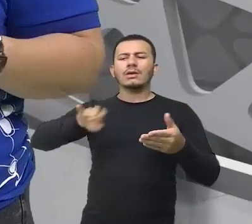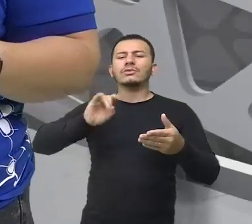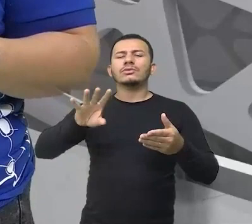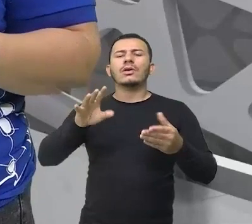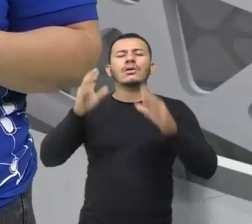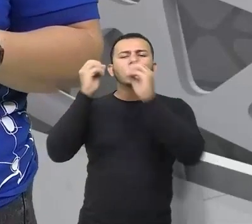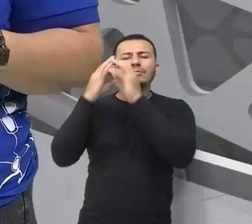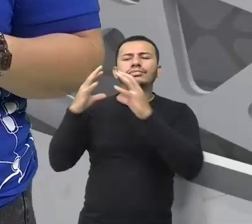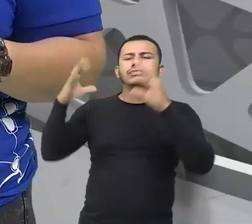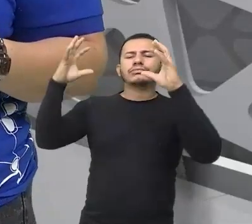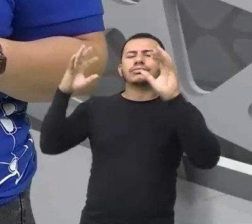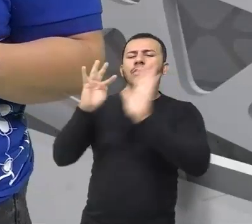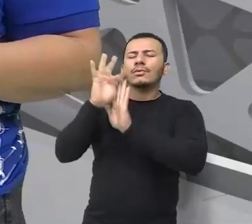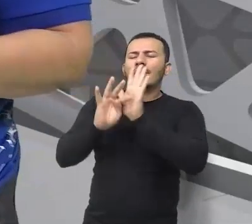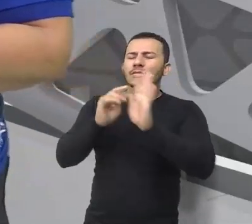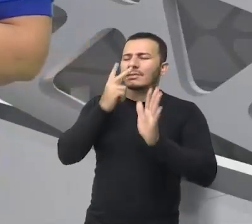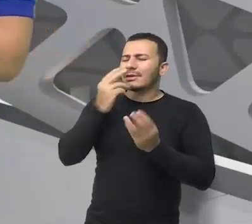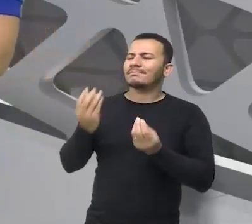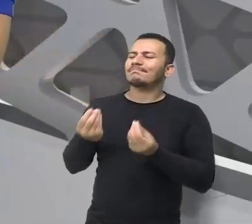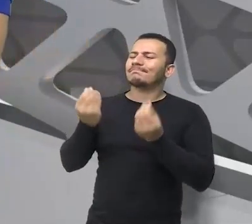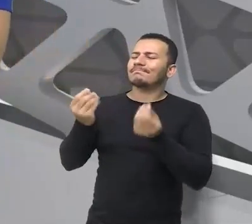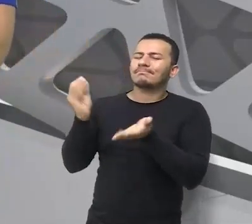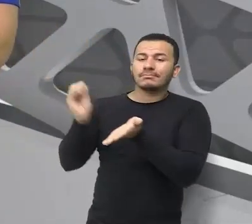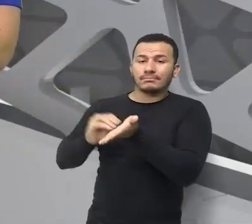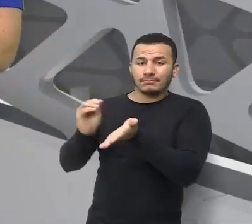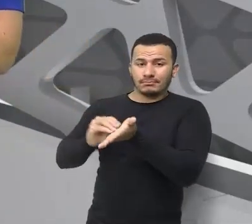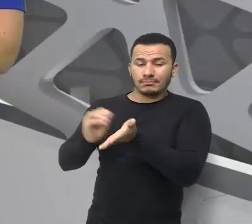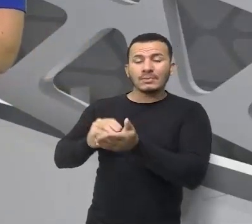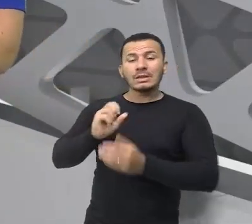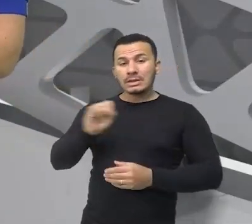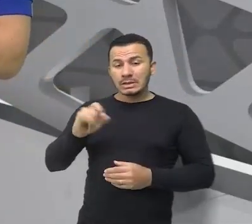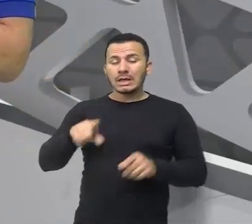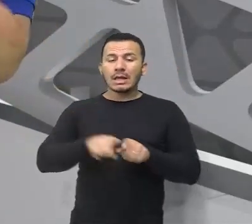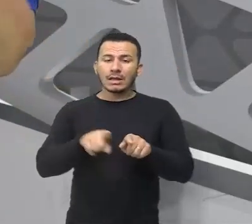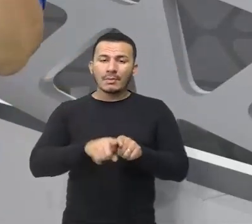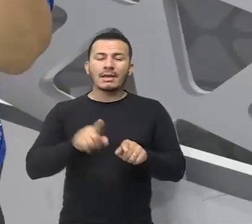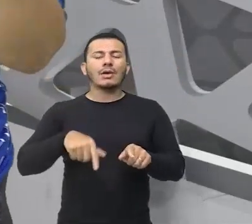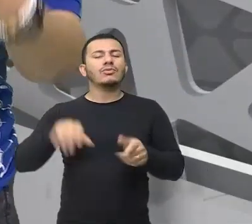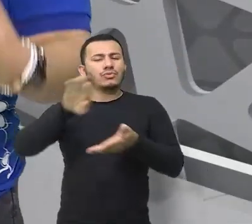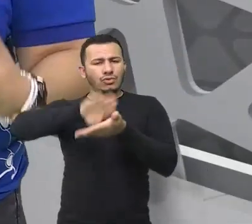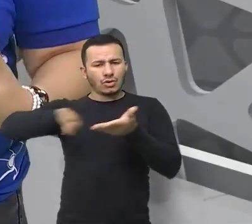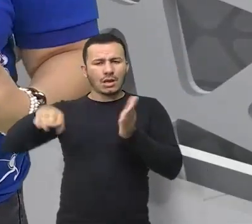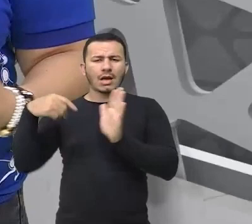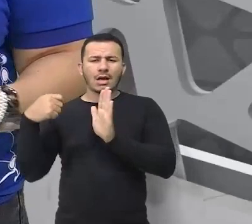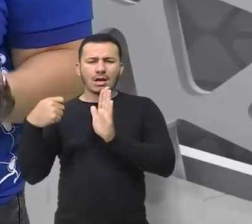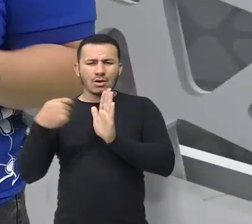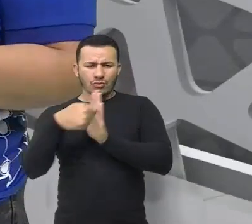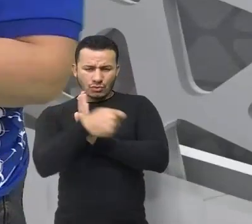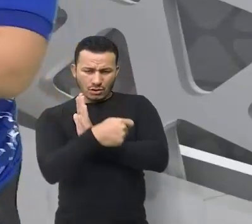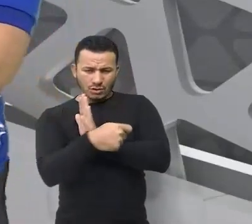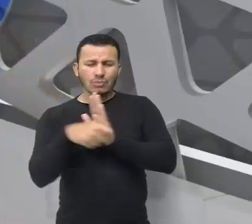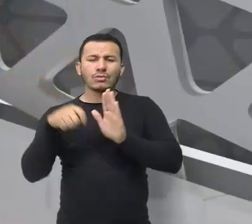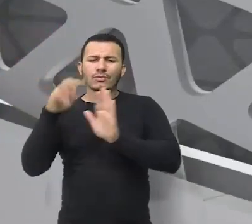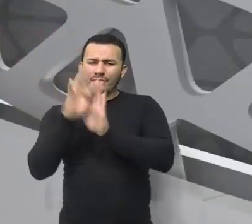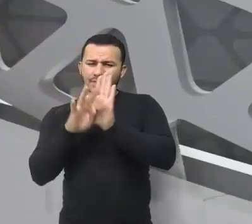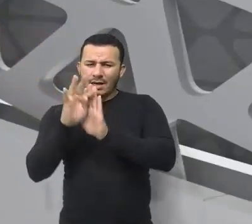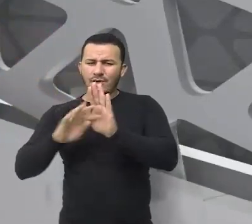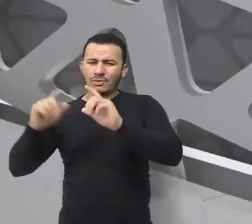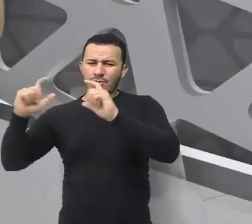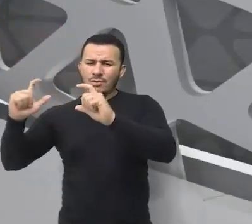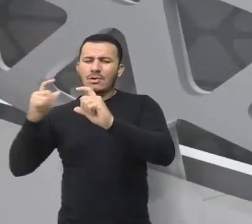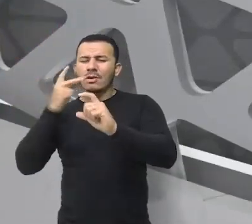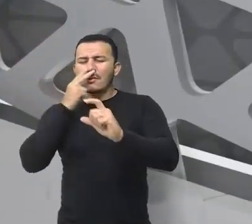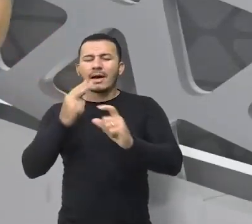do sentido desse texto. Da mesma forma, se eu retiro a parte escrita com palavras, também a